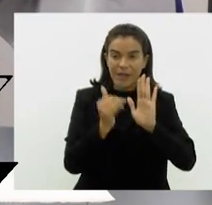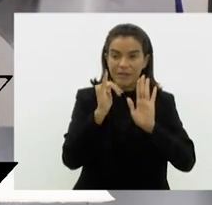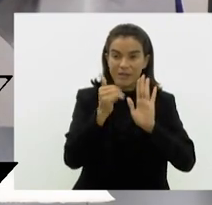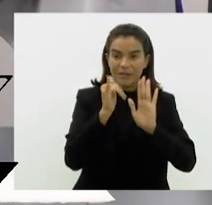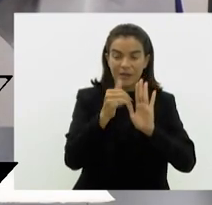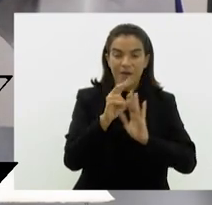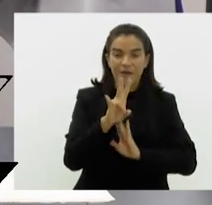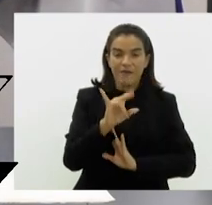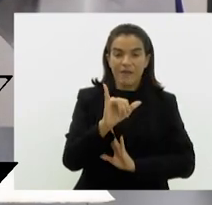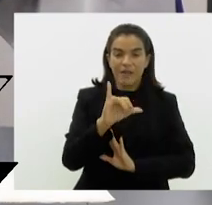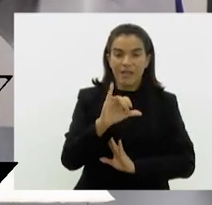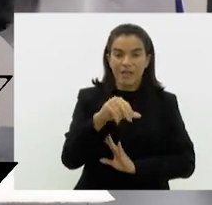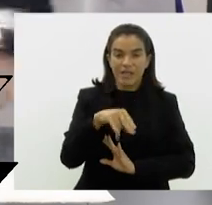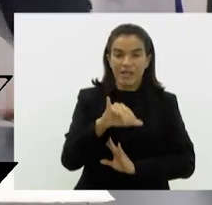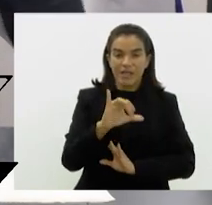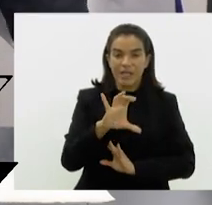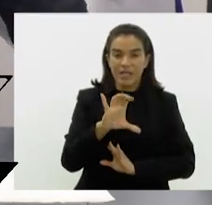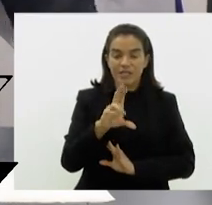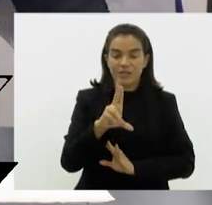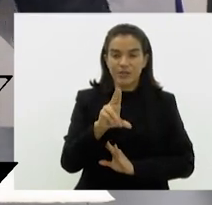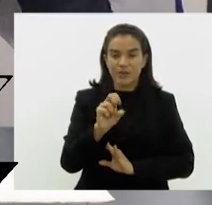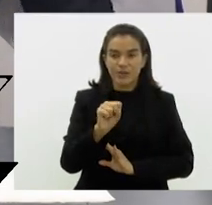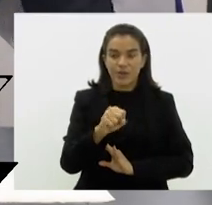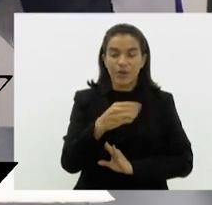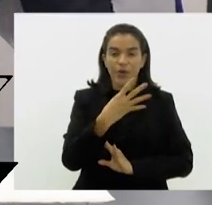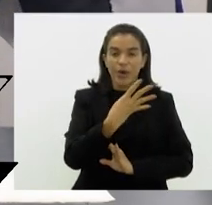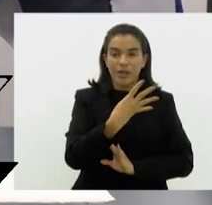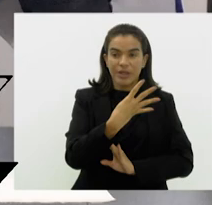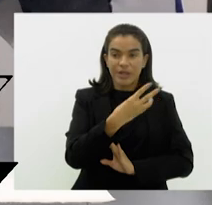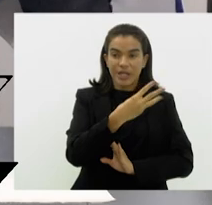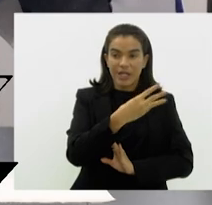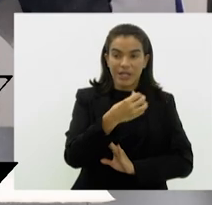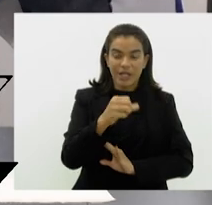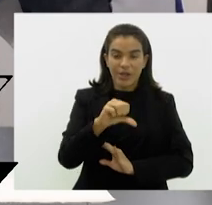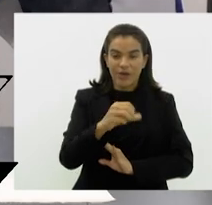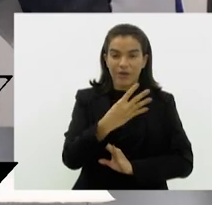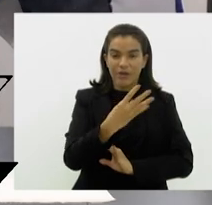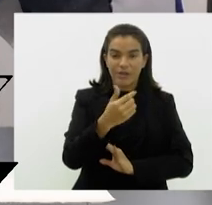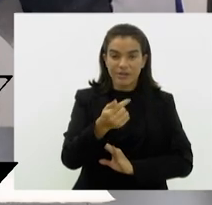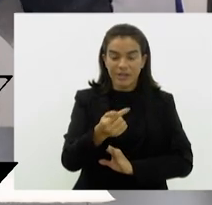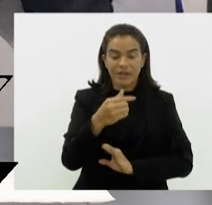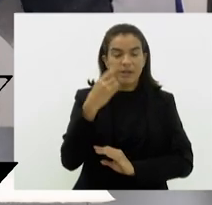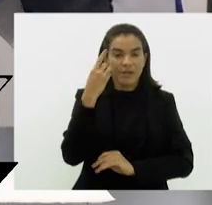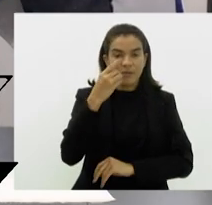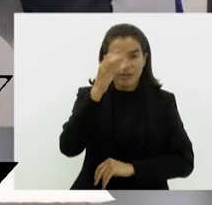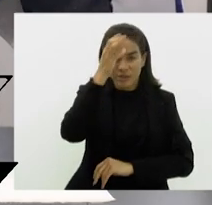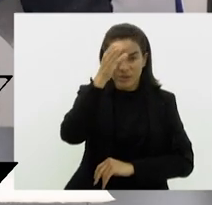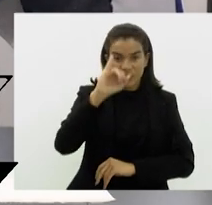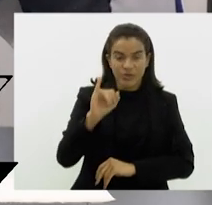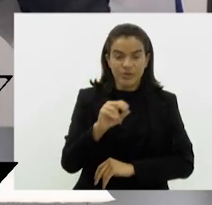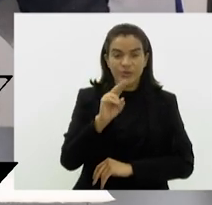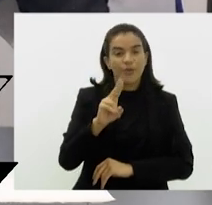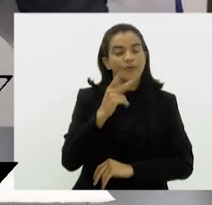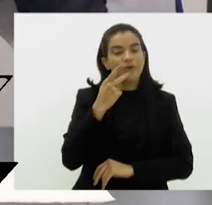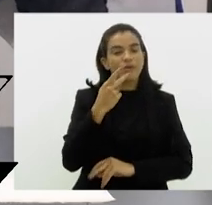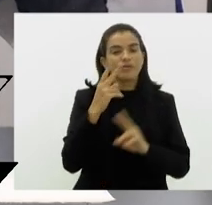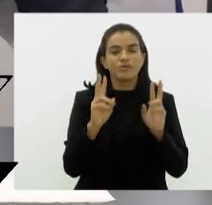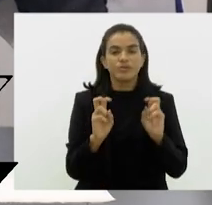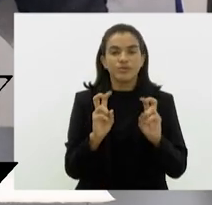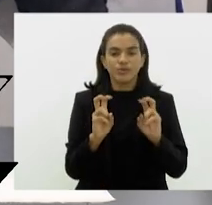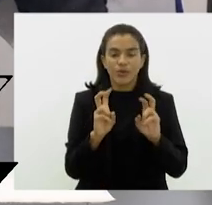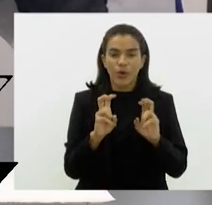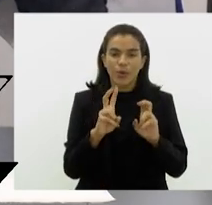Vinícius Cozzolino. Projeto de lei 3947 de 2018, de autoria da deputada Tia Ju, que dispõe sobre